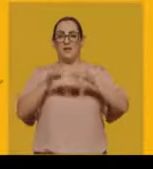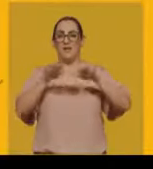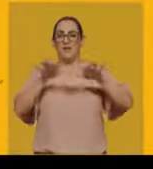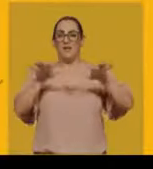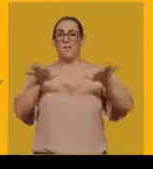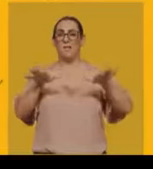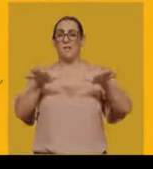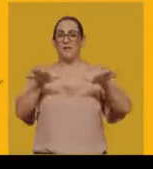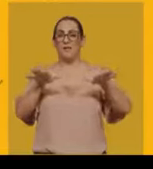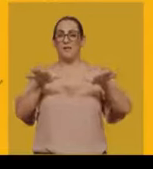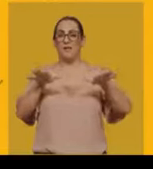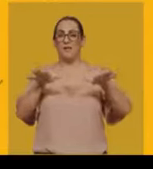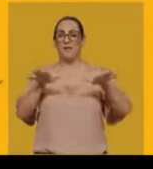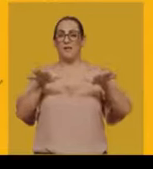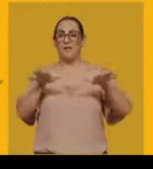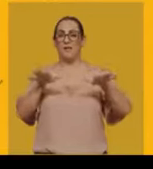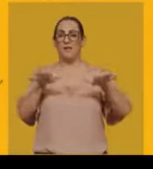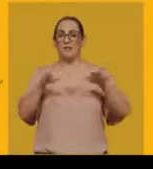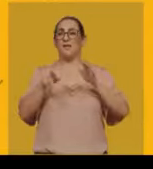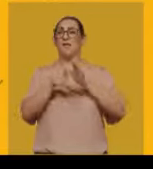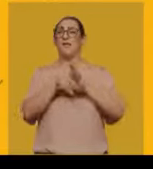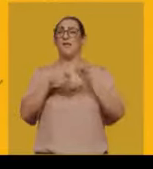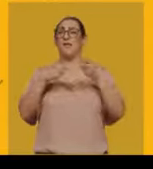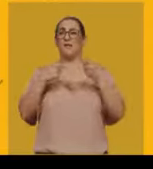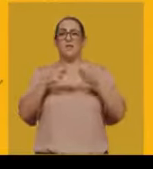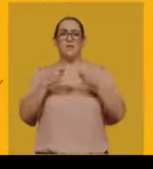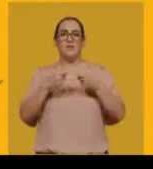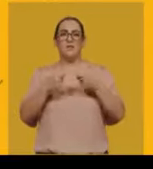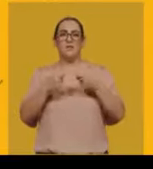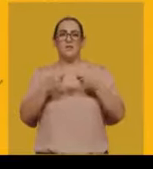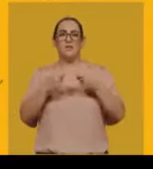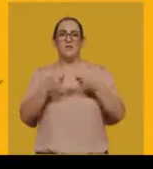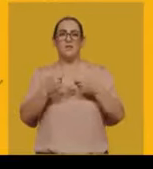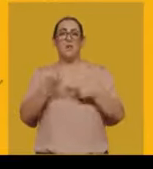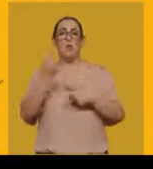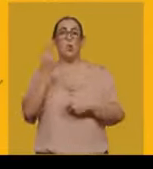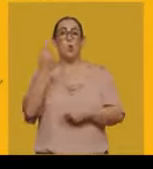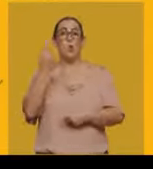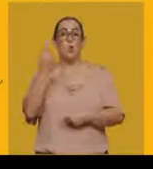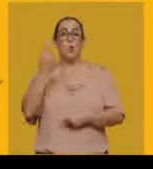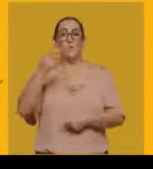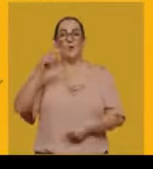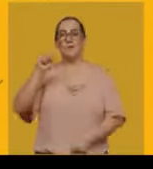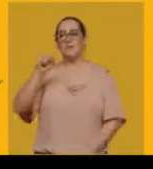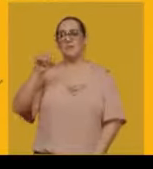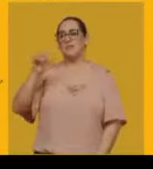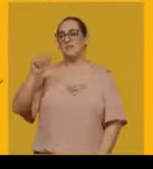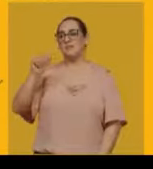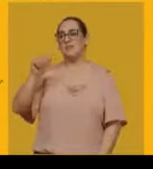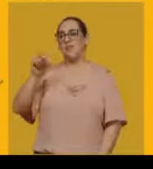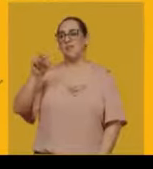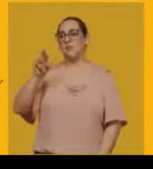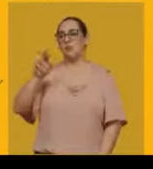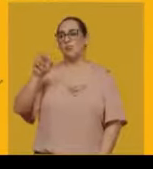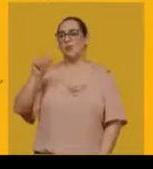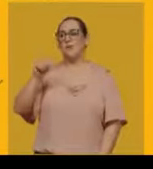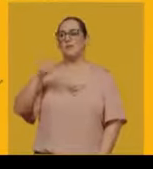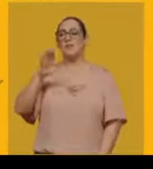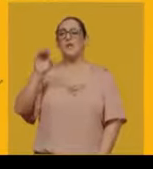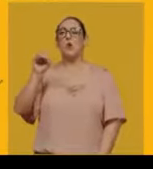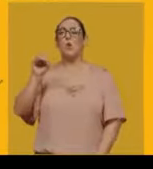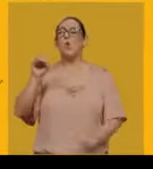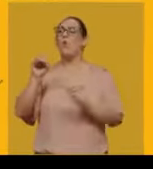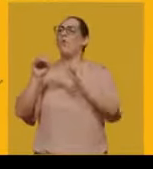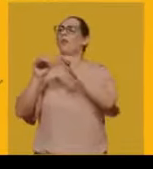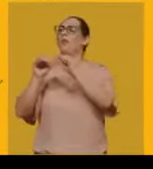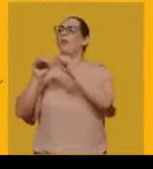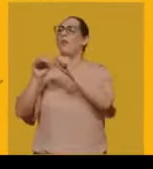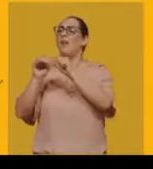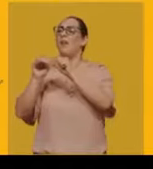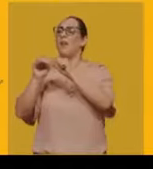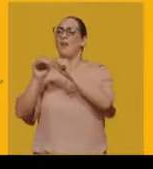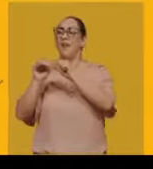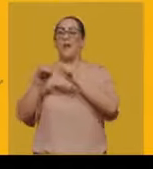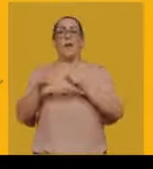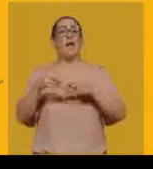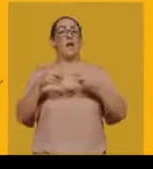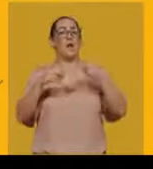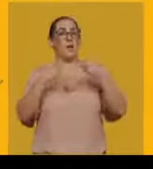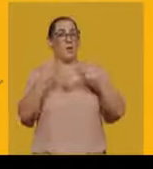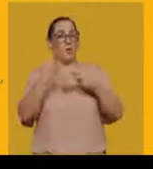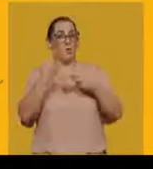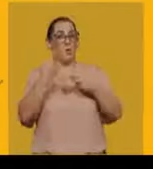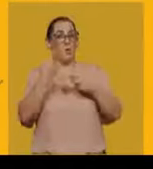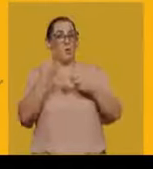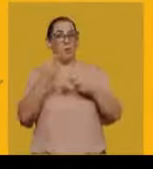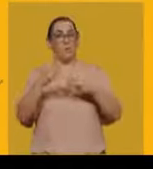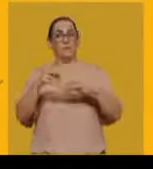ter necessariamente, no mínimo, uma insaturação, ou seja, uma dupla ligação química. E eu preciso que